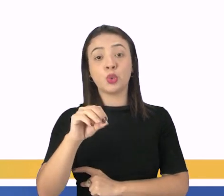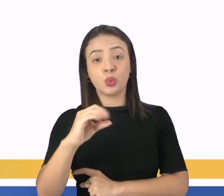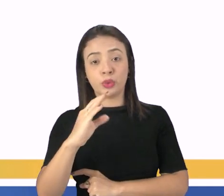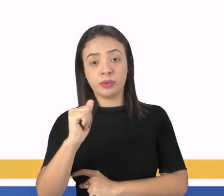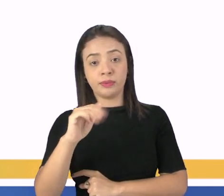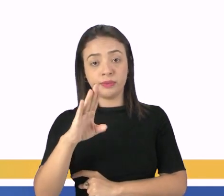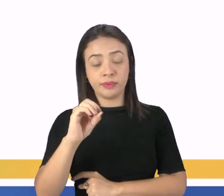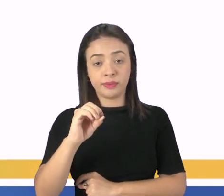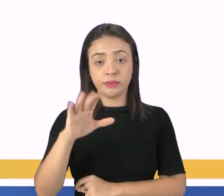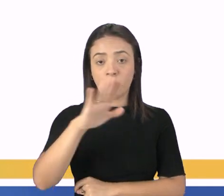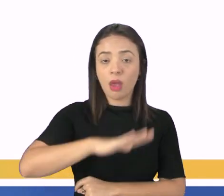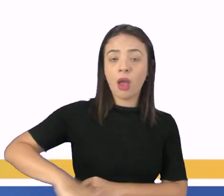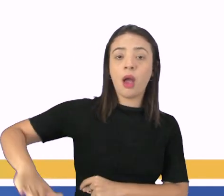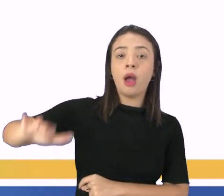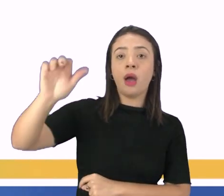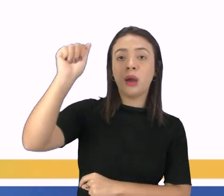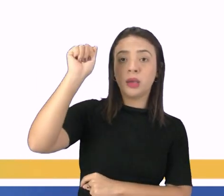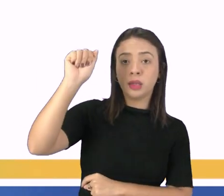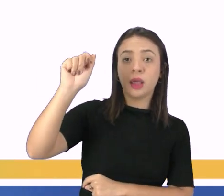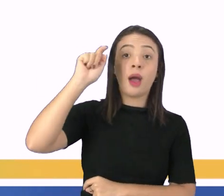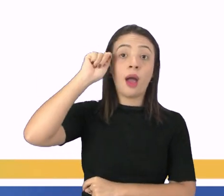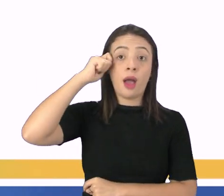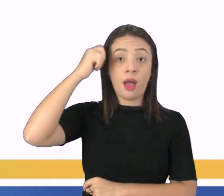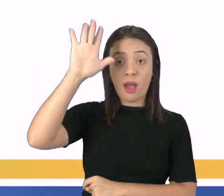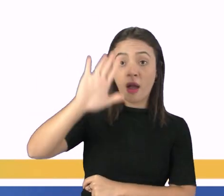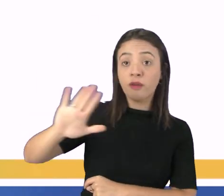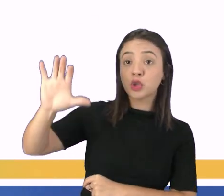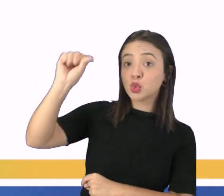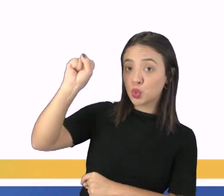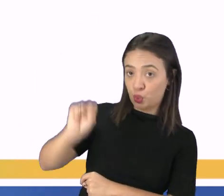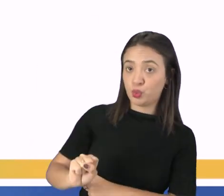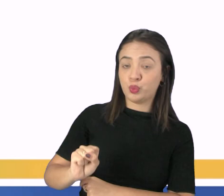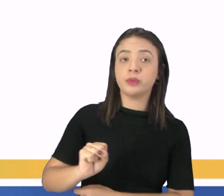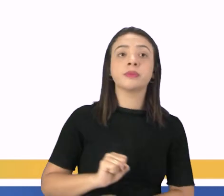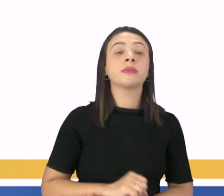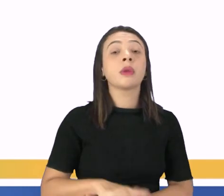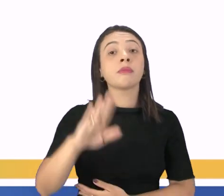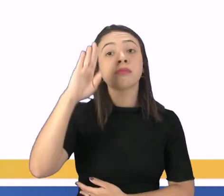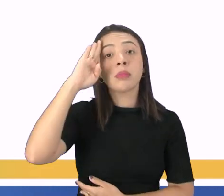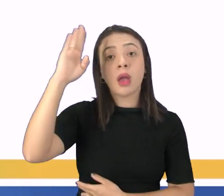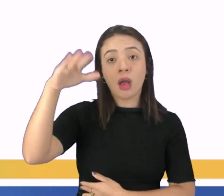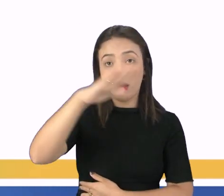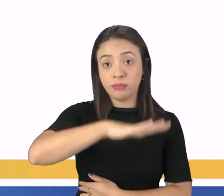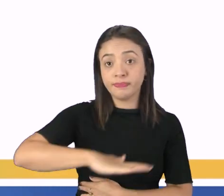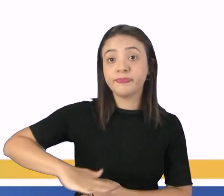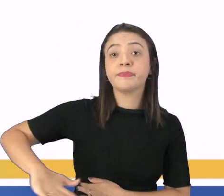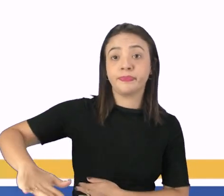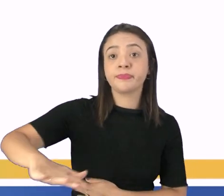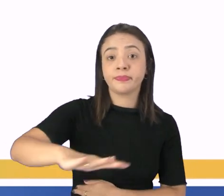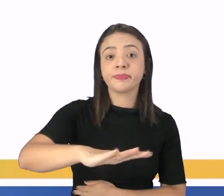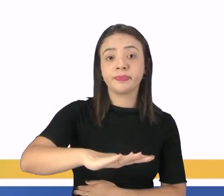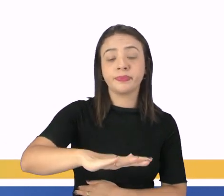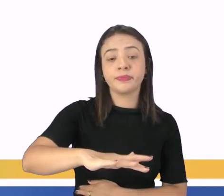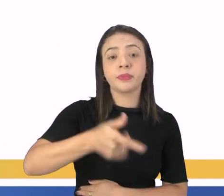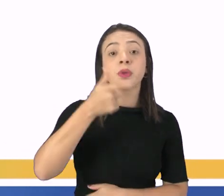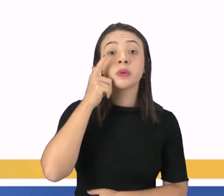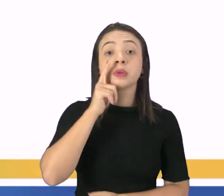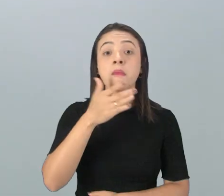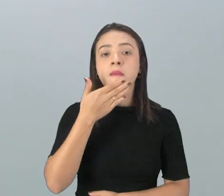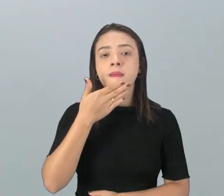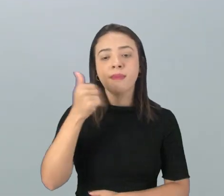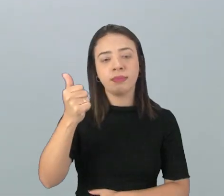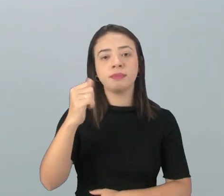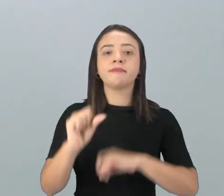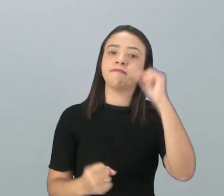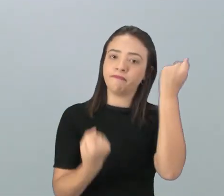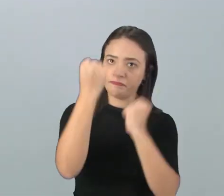Sul. Então esses foram as principais, digamos assim, locais ou regiões que se tornaram